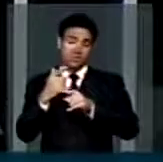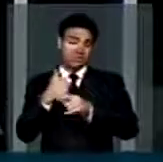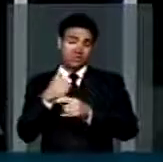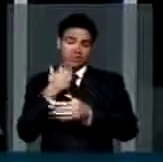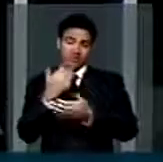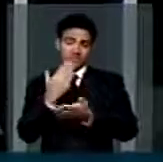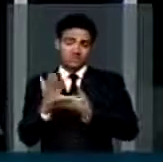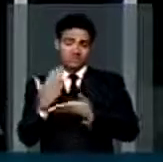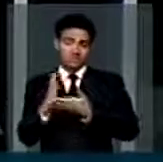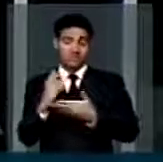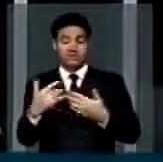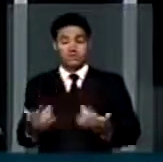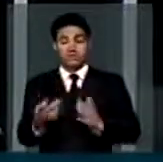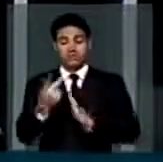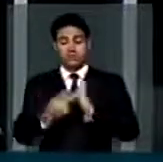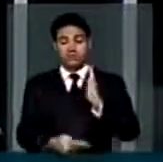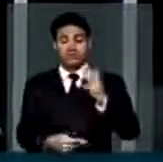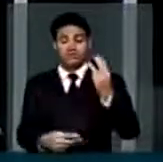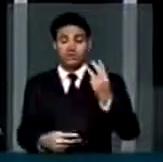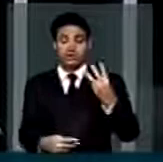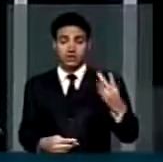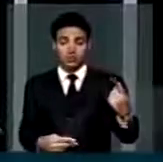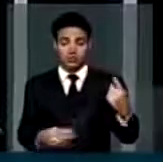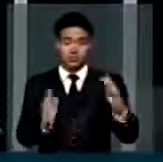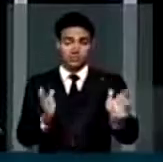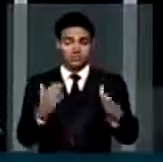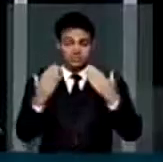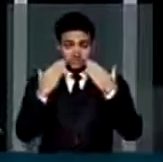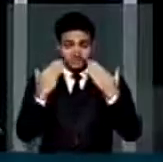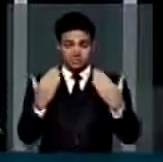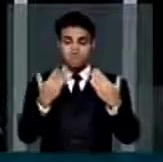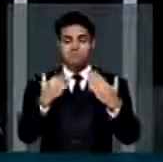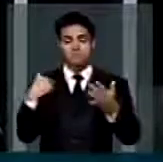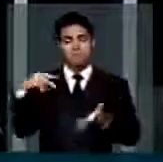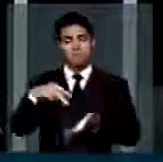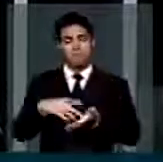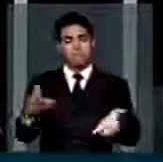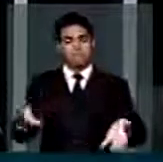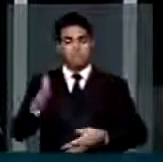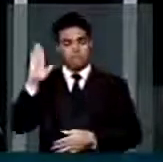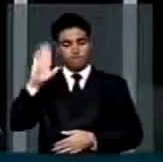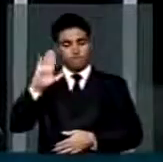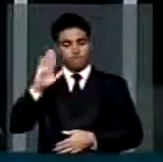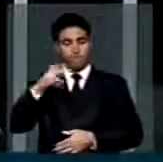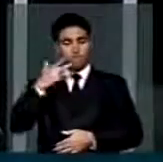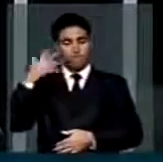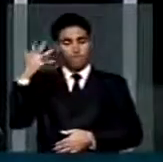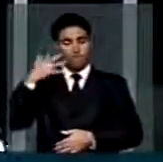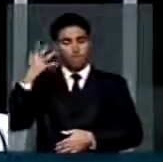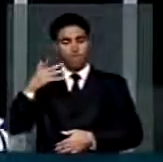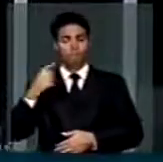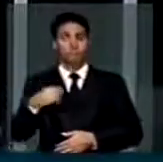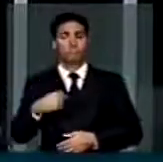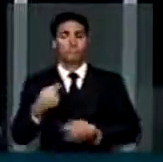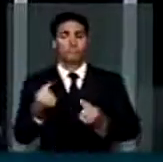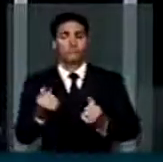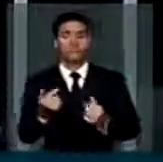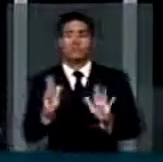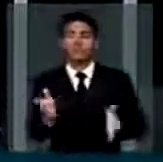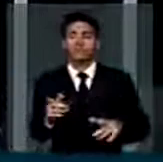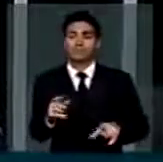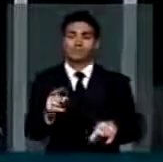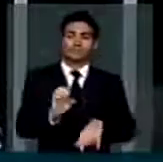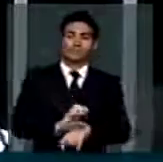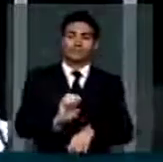esses projetos dos 31 que apresentei, que vim fazer esse relato nesta tarde, prestando conta dos recursos que a gente remete para o